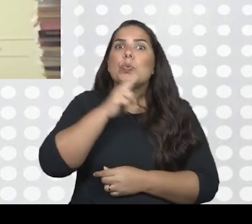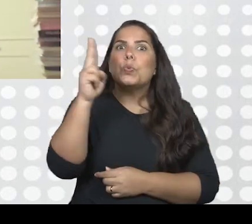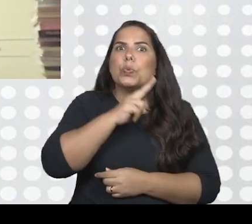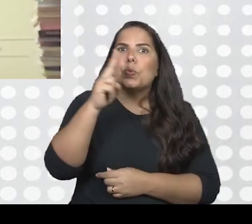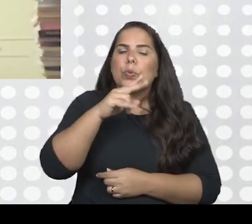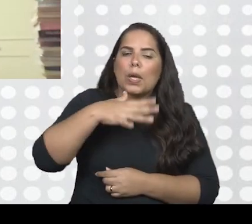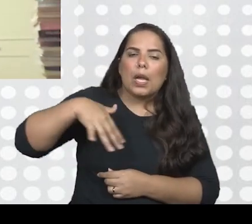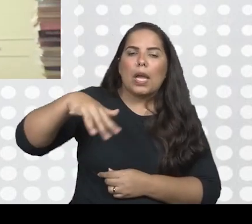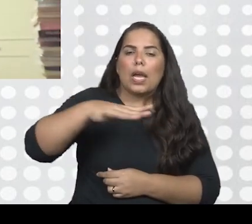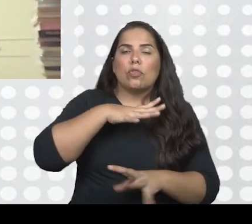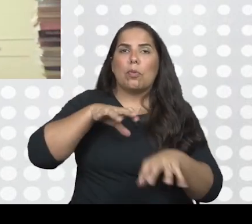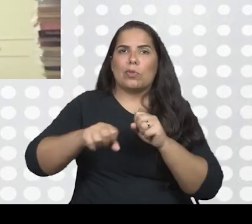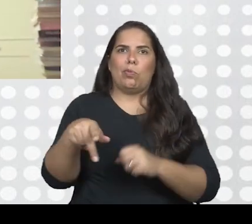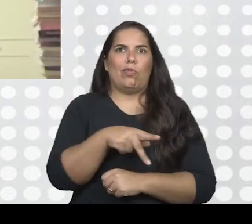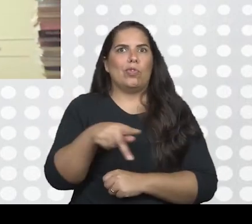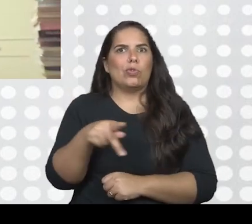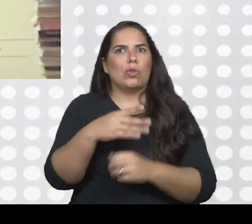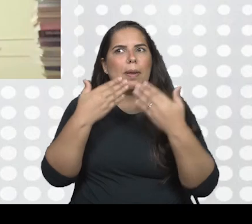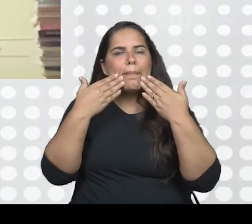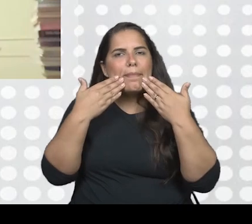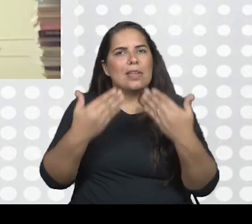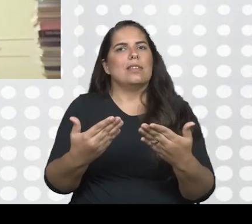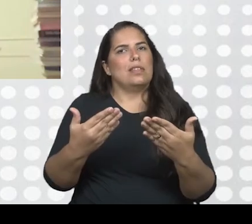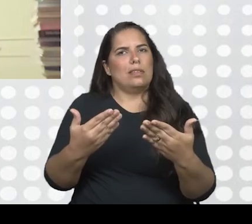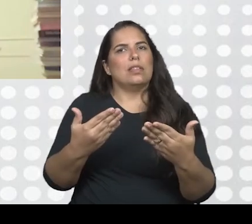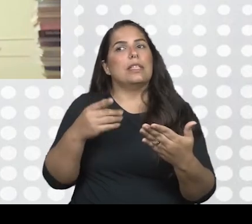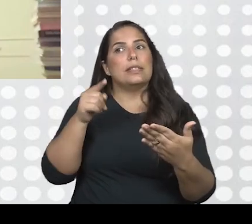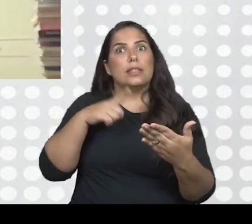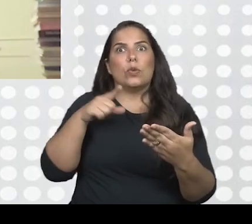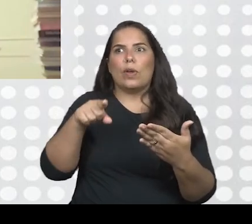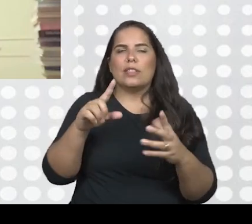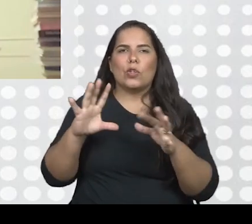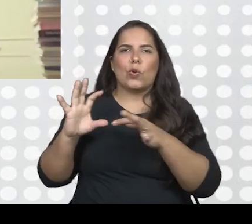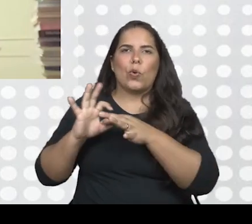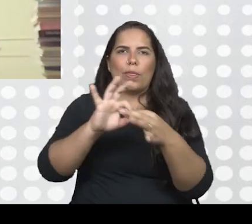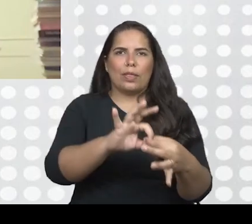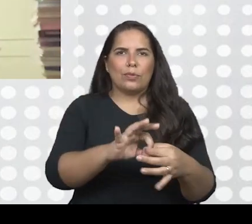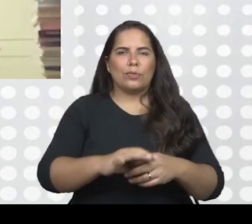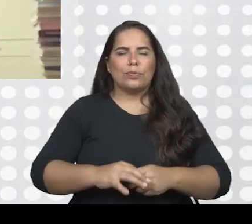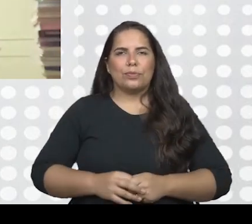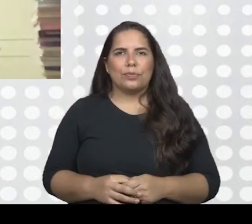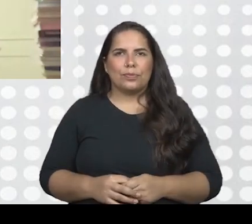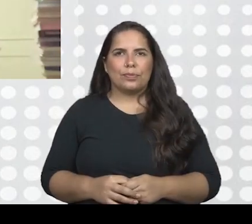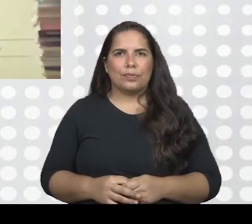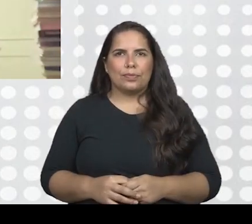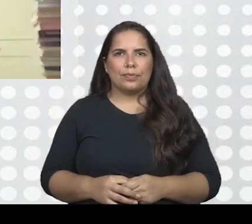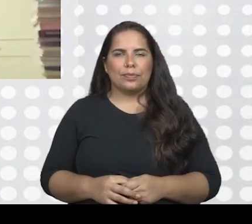que o campo de formação de professores apresenta diante desse contexto?